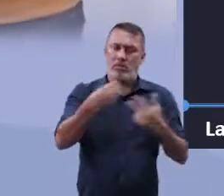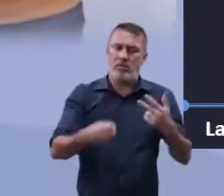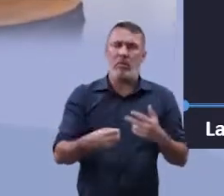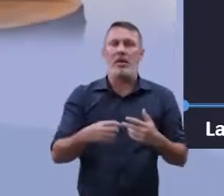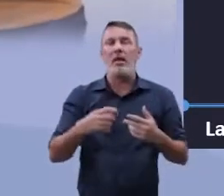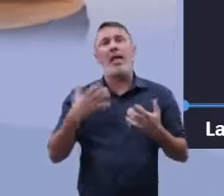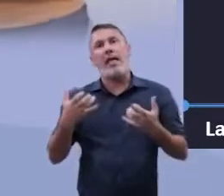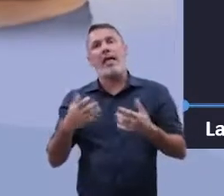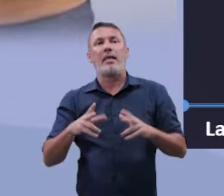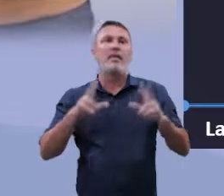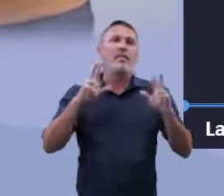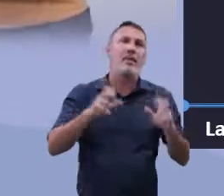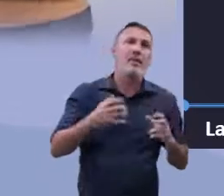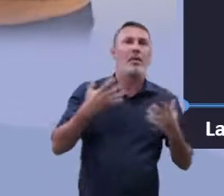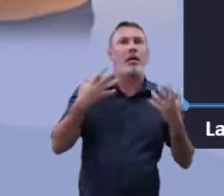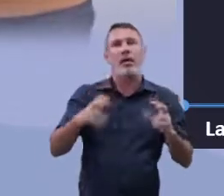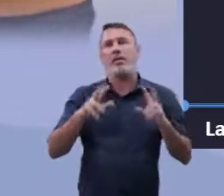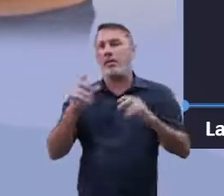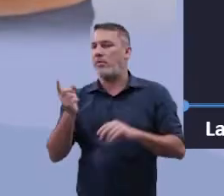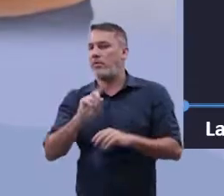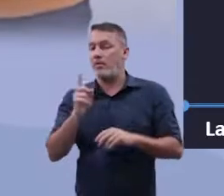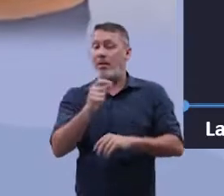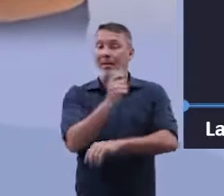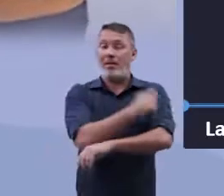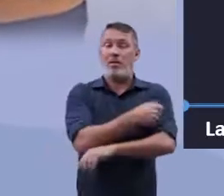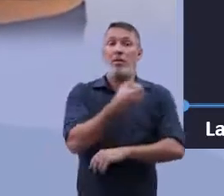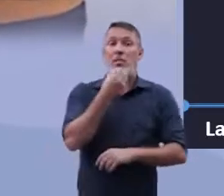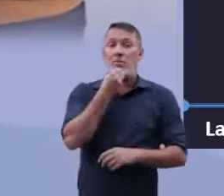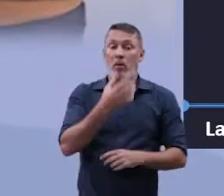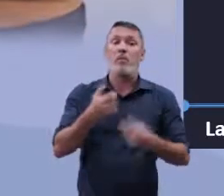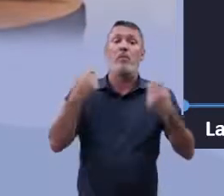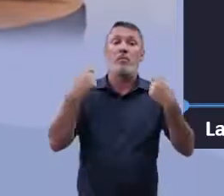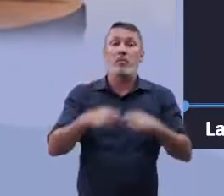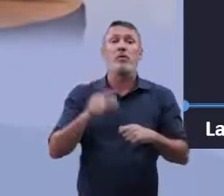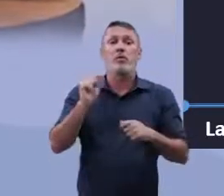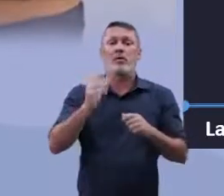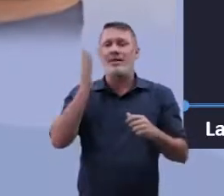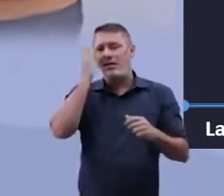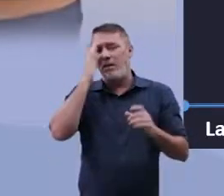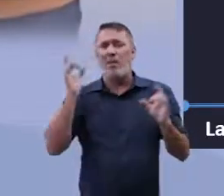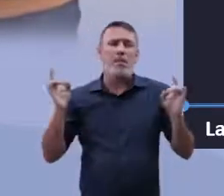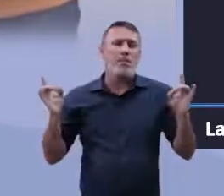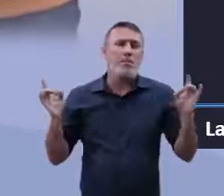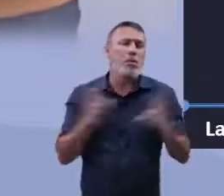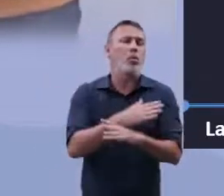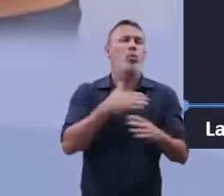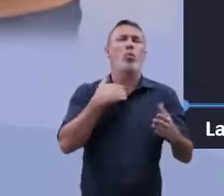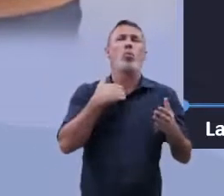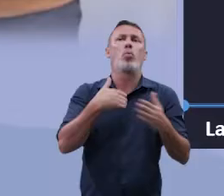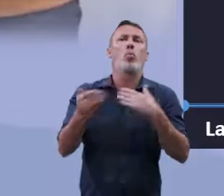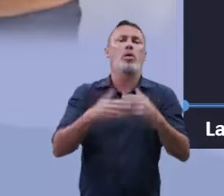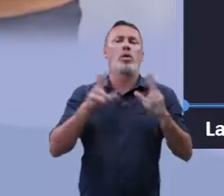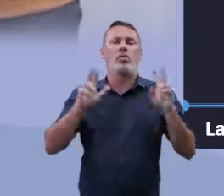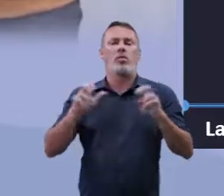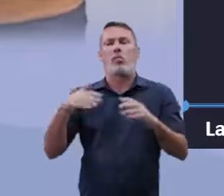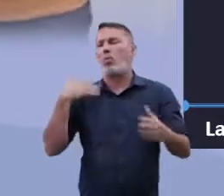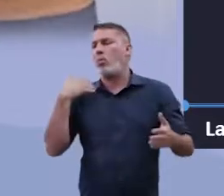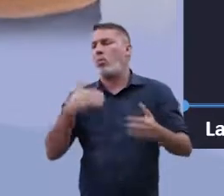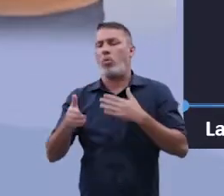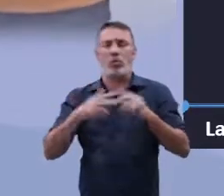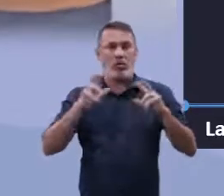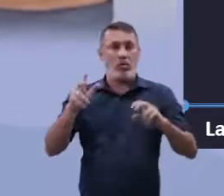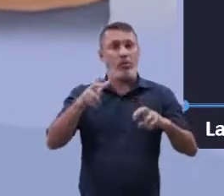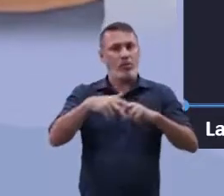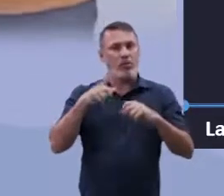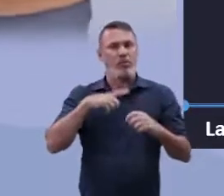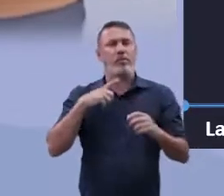ó, vai cair tal tema. Um aluno, o bom aluno, ele precisa estar preparado para todo e qualquer tema.